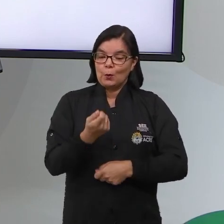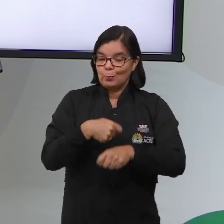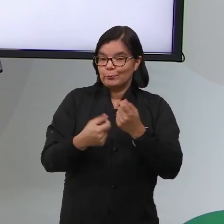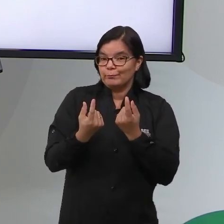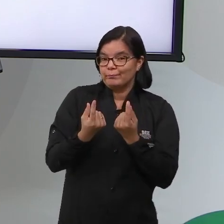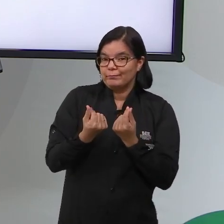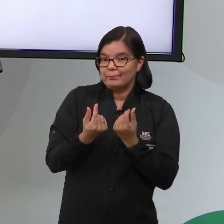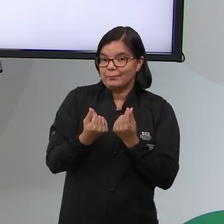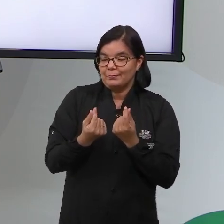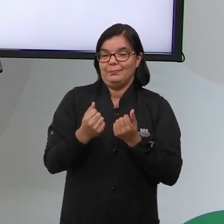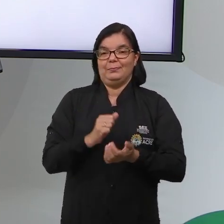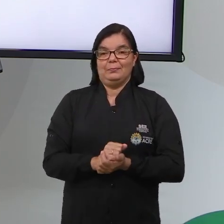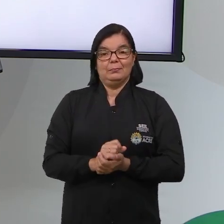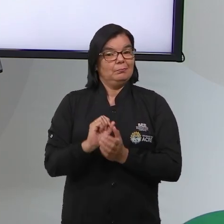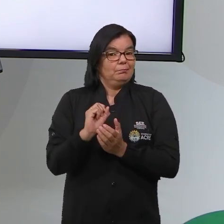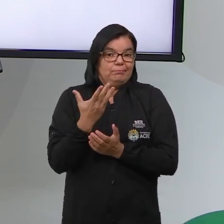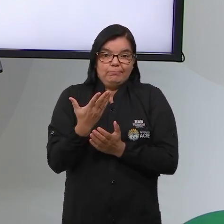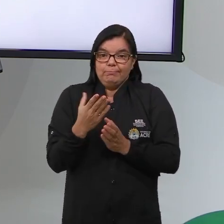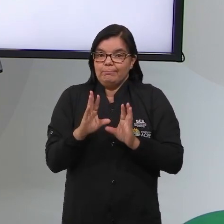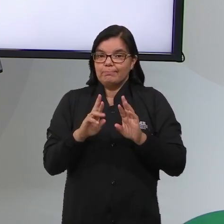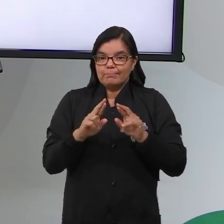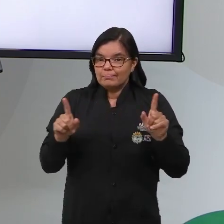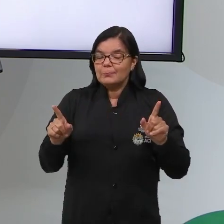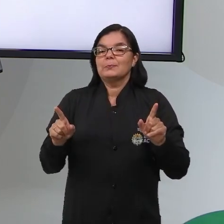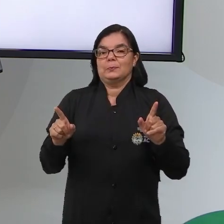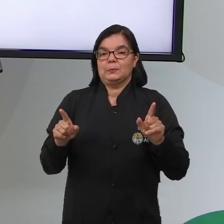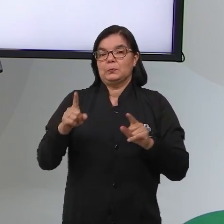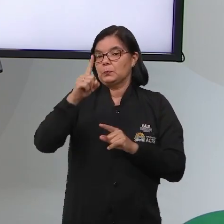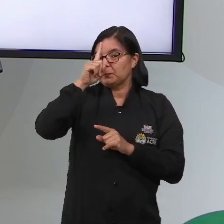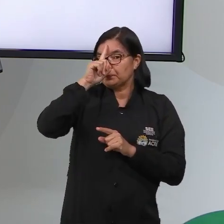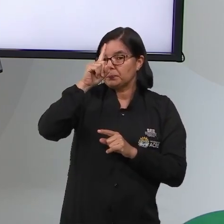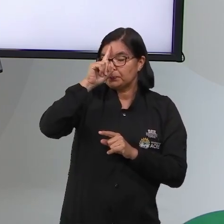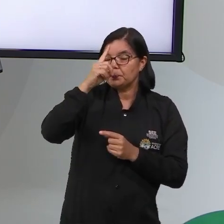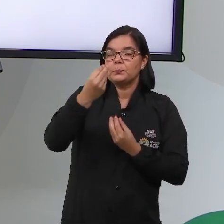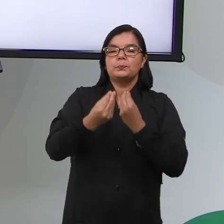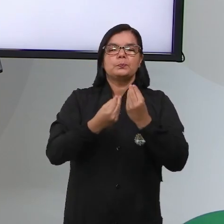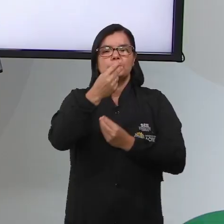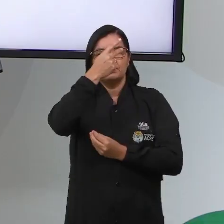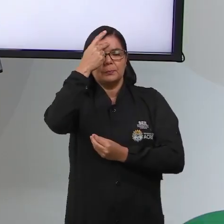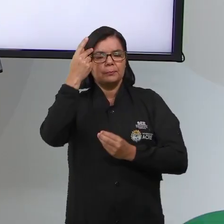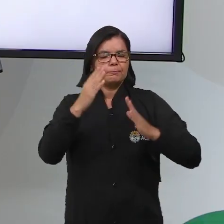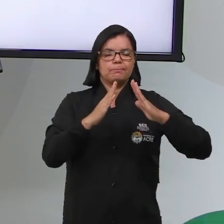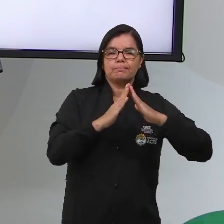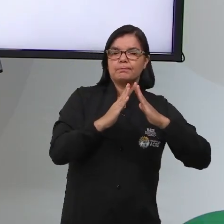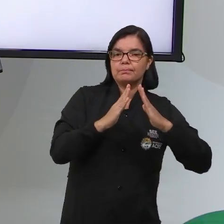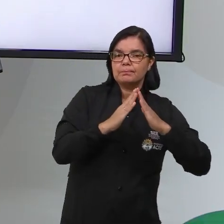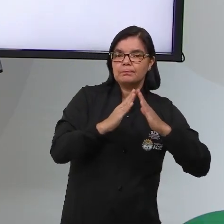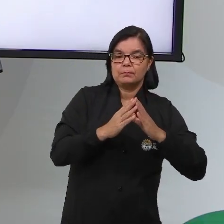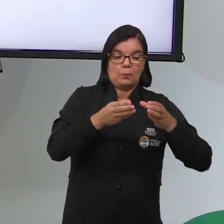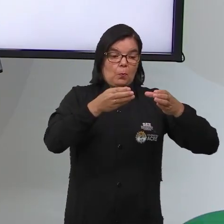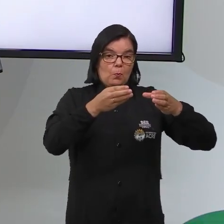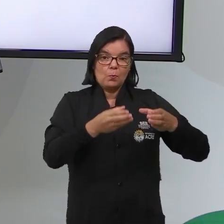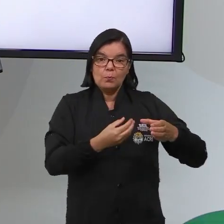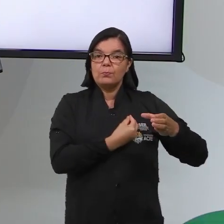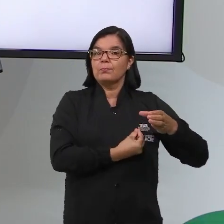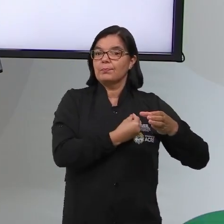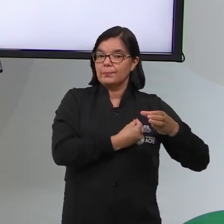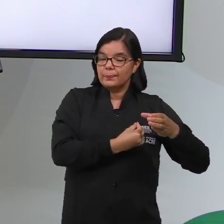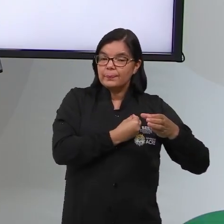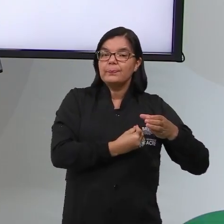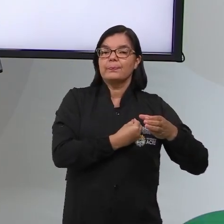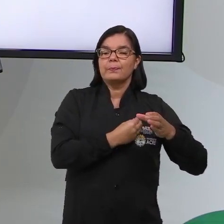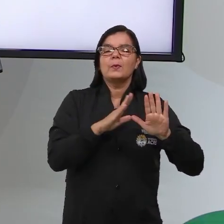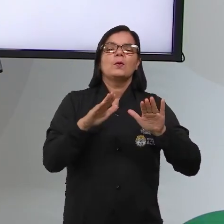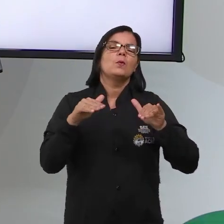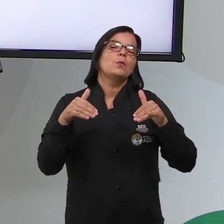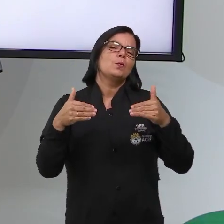das pessoas. É o que acaba definindo o dia a dia, como que a pessoa mora, o bairro em que ela reside,